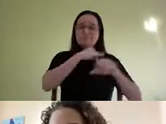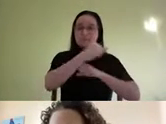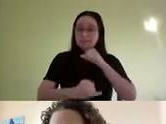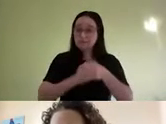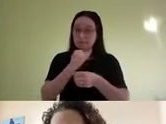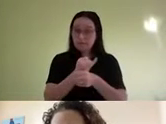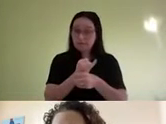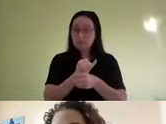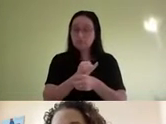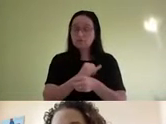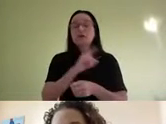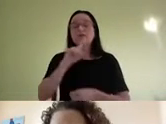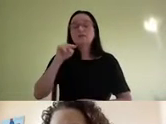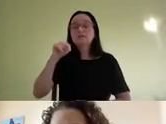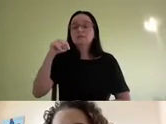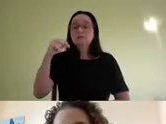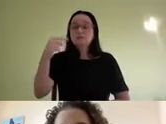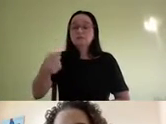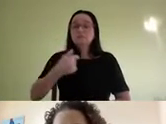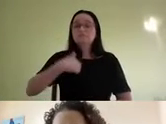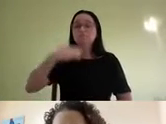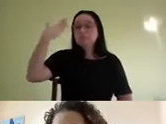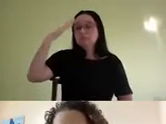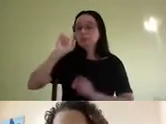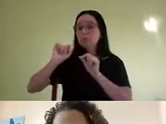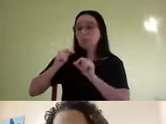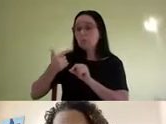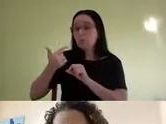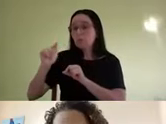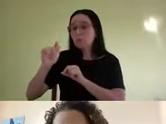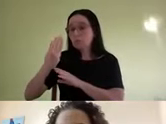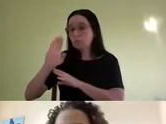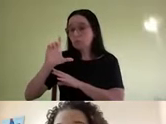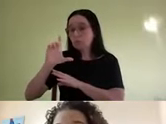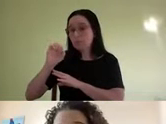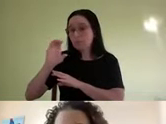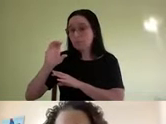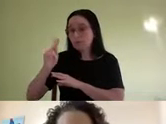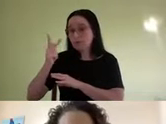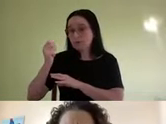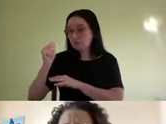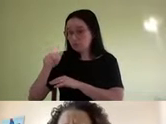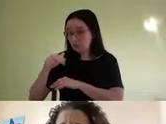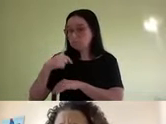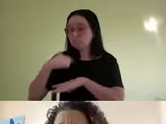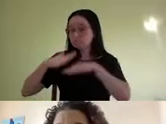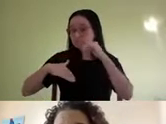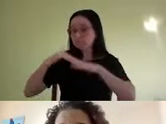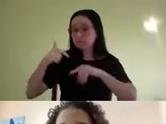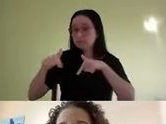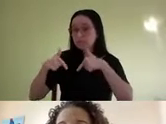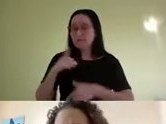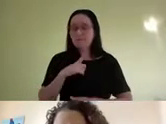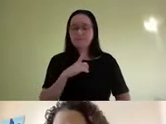começou a trabalhar e a entender o que era a blockchain, que é uma das minhas funções. Então, eu comecei com um colegial